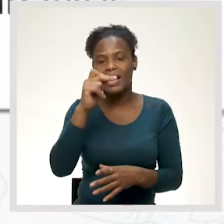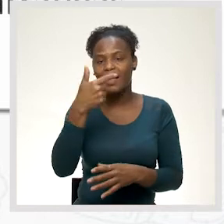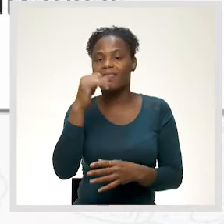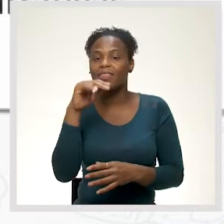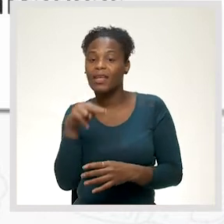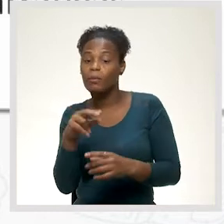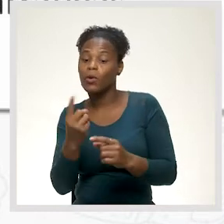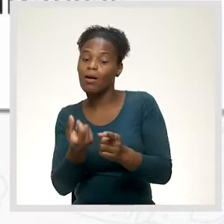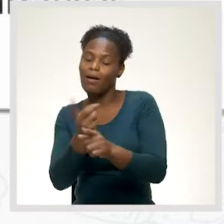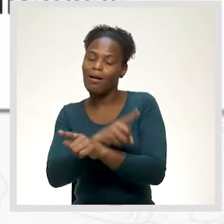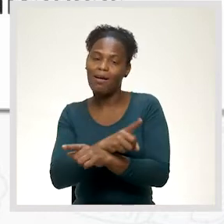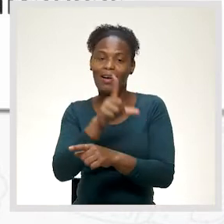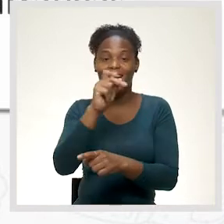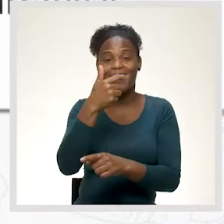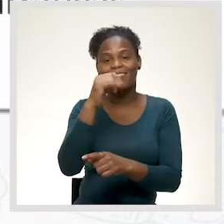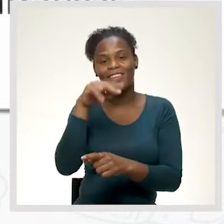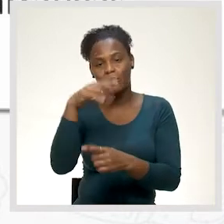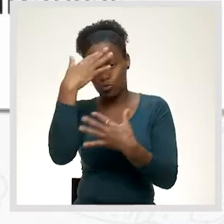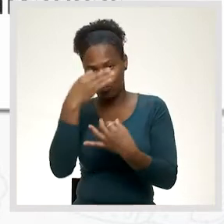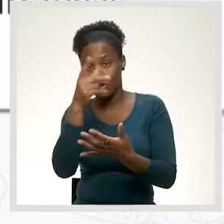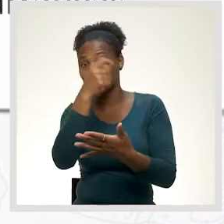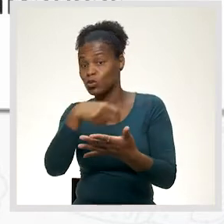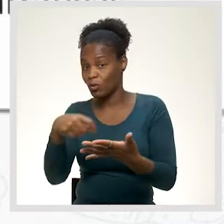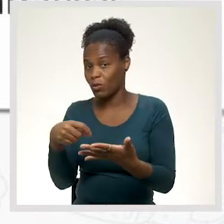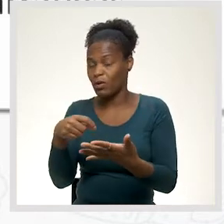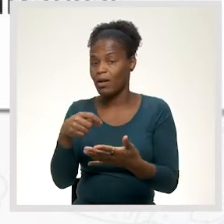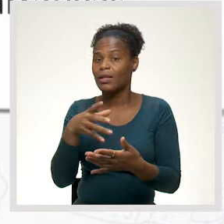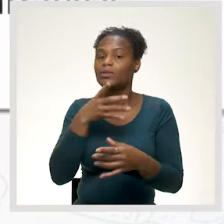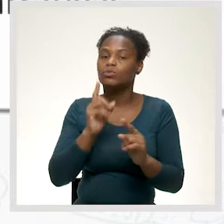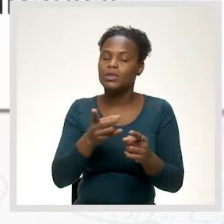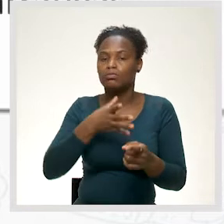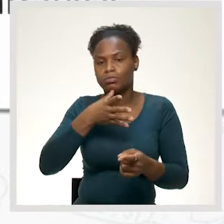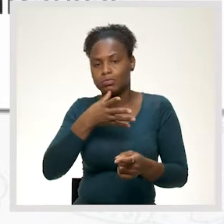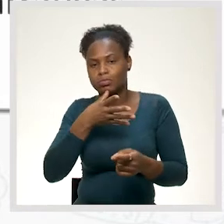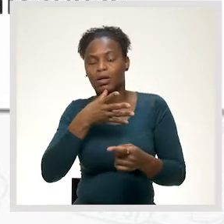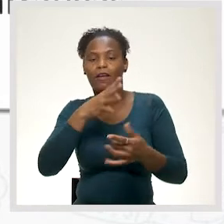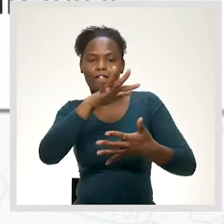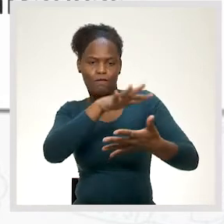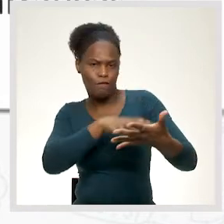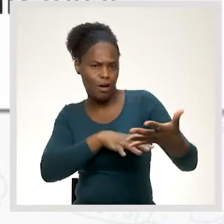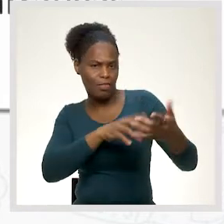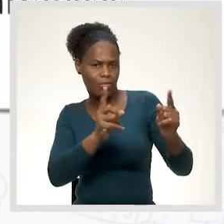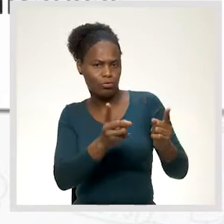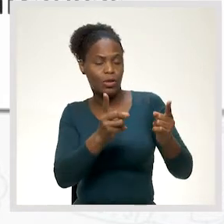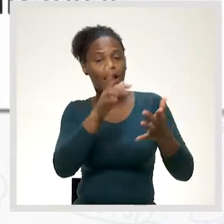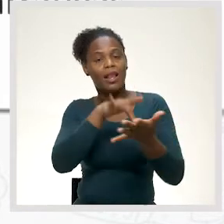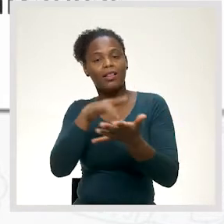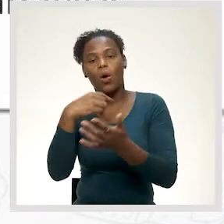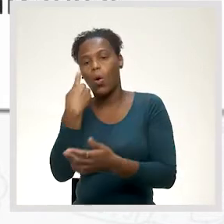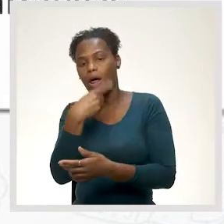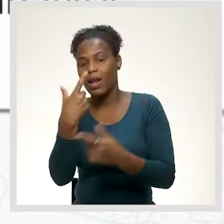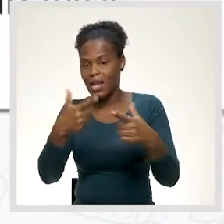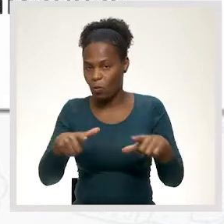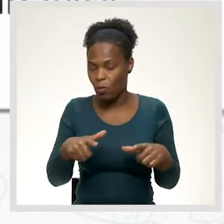ao latim culto. Passou, porém, a designar pequenas narrativas em verso de literatura oral em